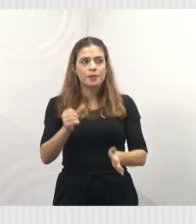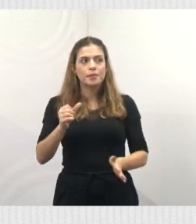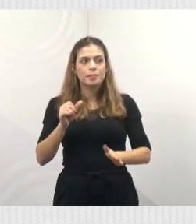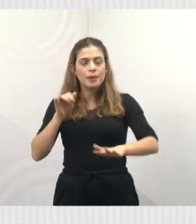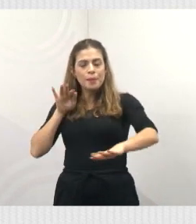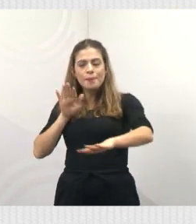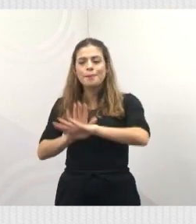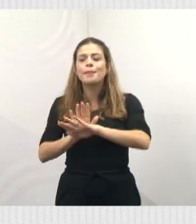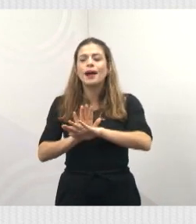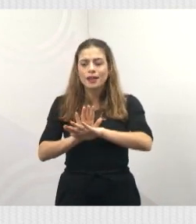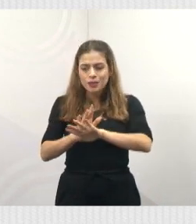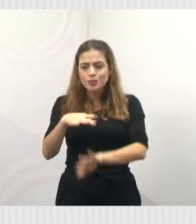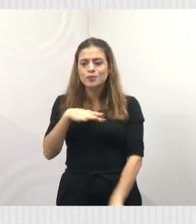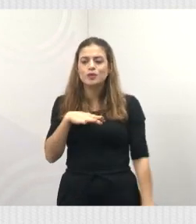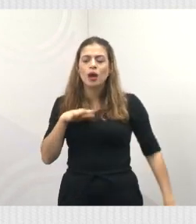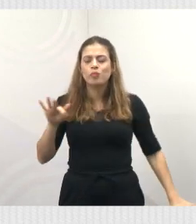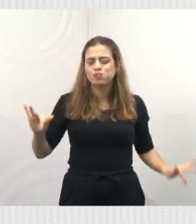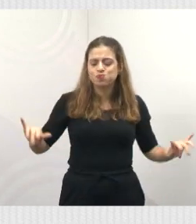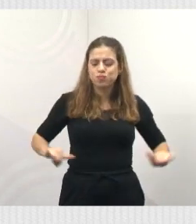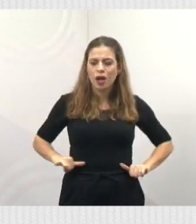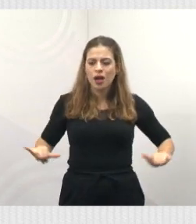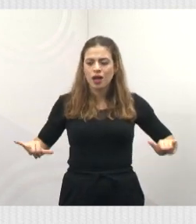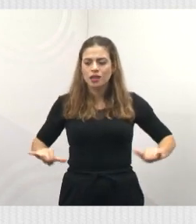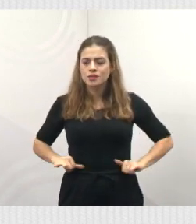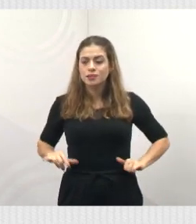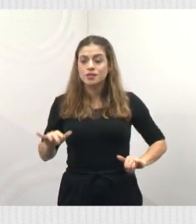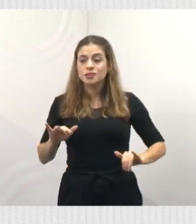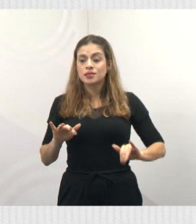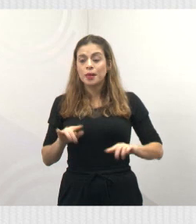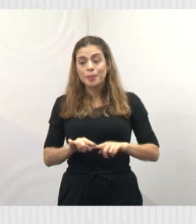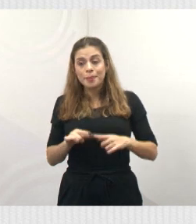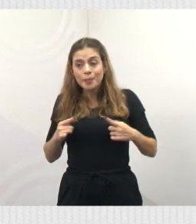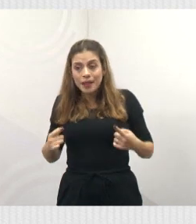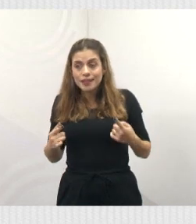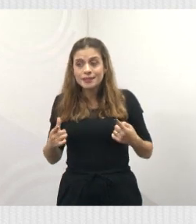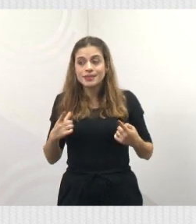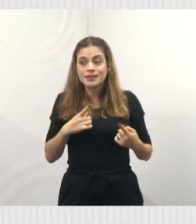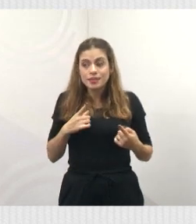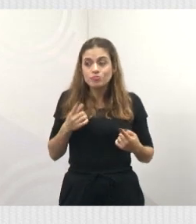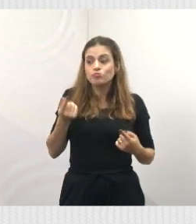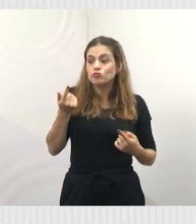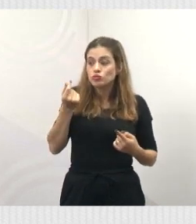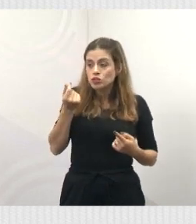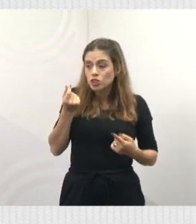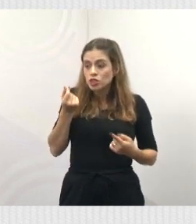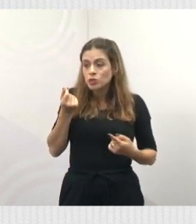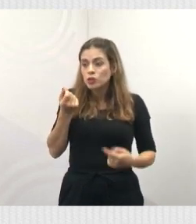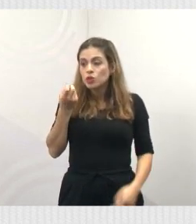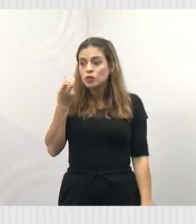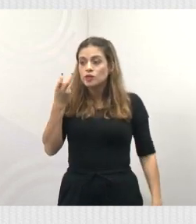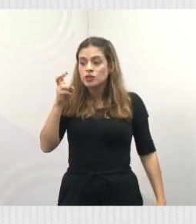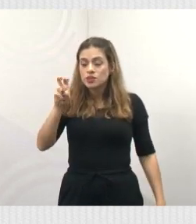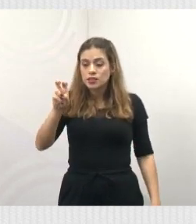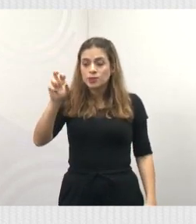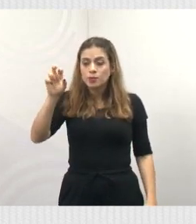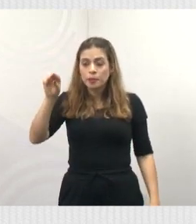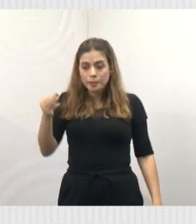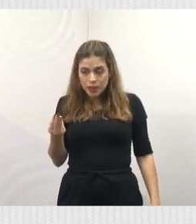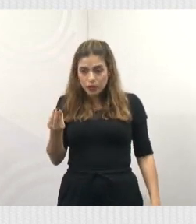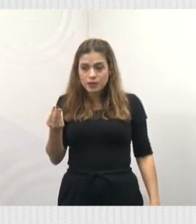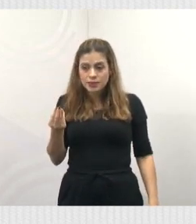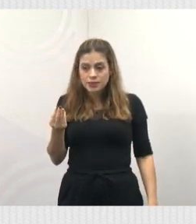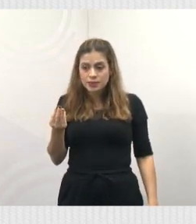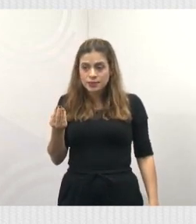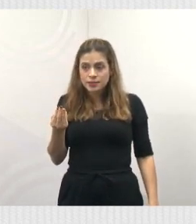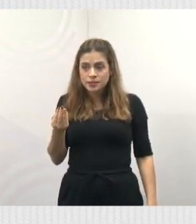que o município sofre. Mas, de qualquer forma, nós tivemos uma sobra em dinheiro de 25 milhões. Nesse